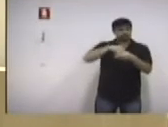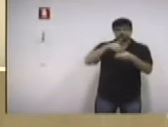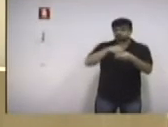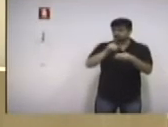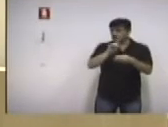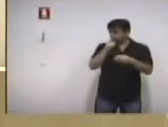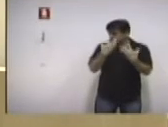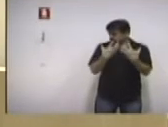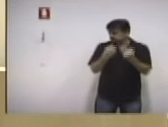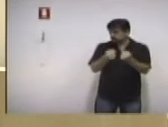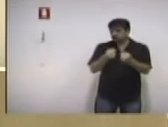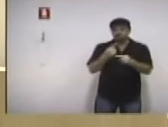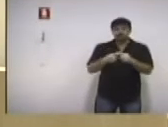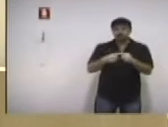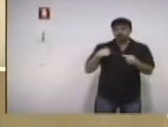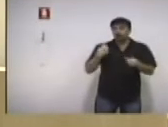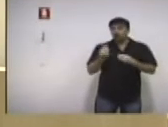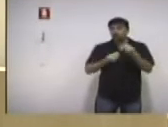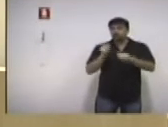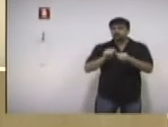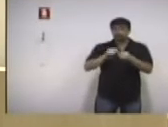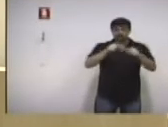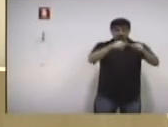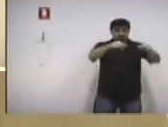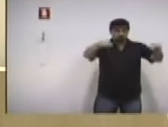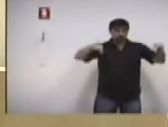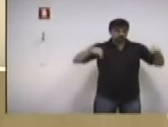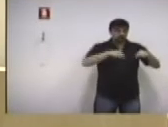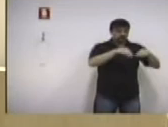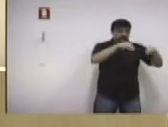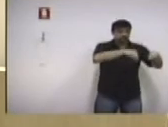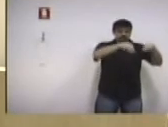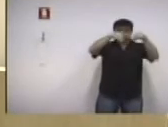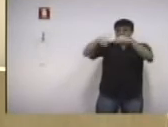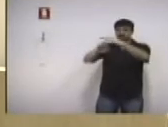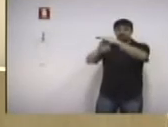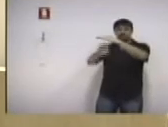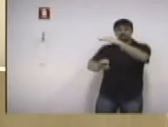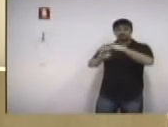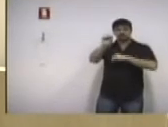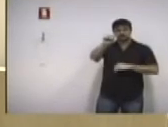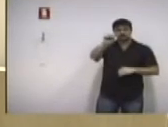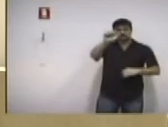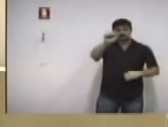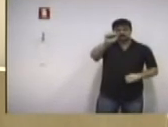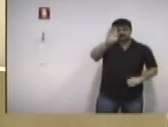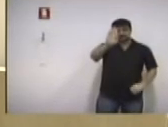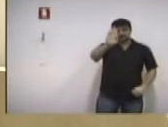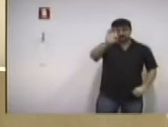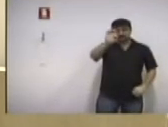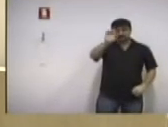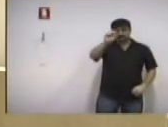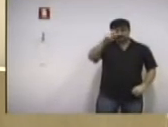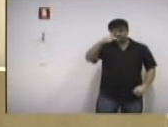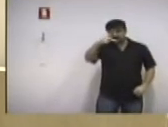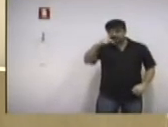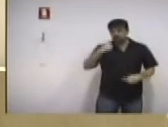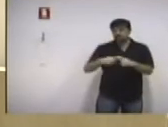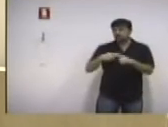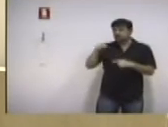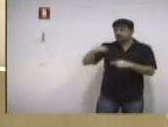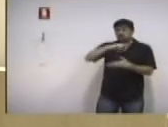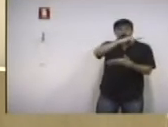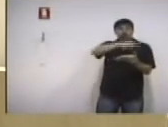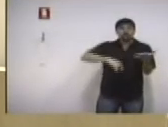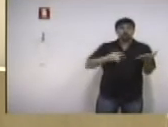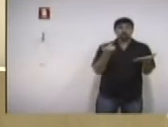por conta de como nós vamos fazer uma concessão Para Sabesp primeiro pelo contrato que a Sabesp